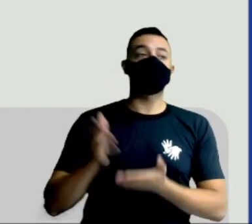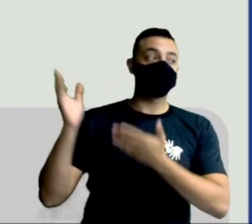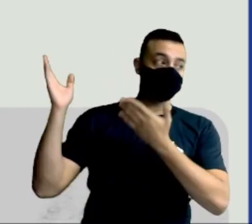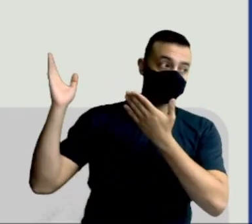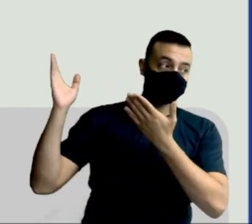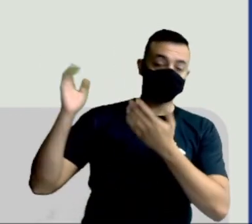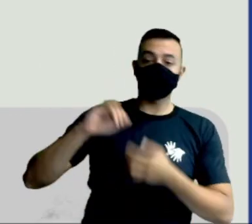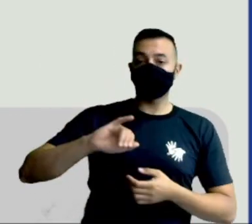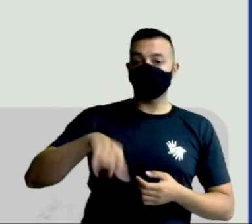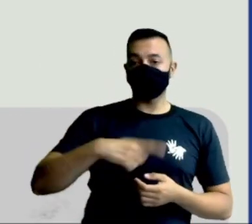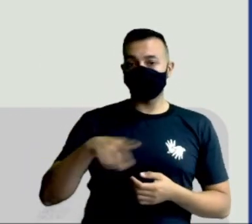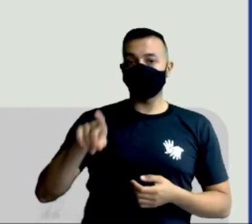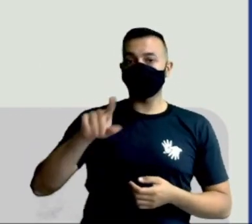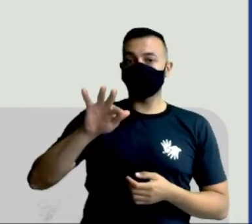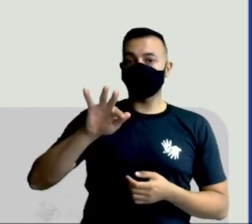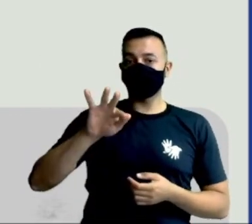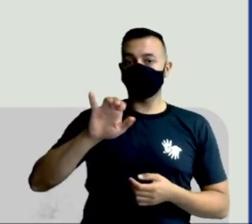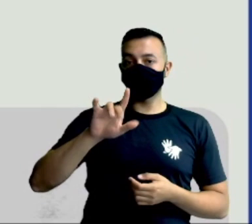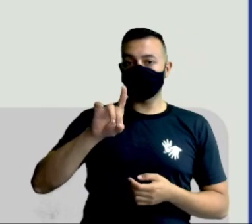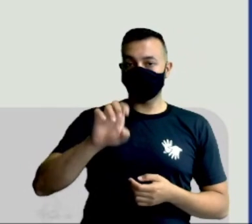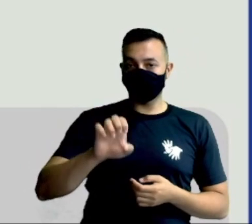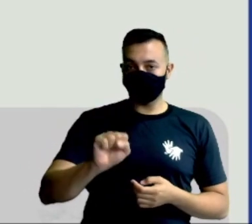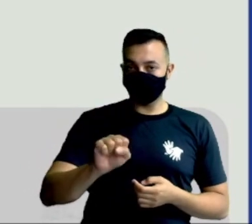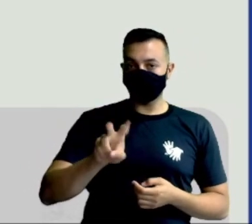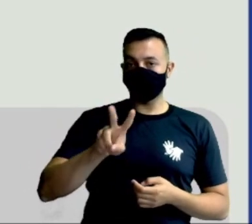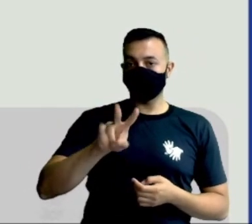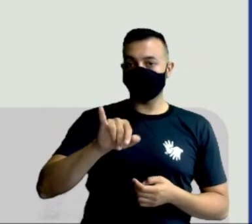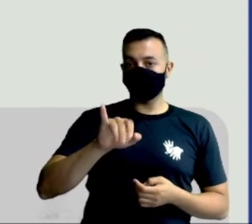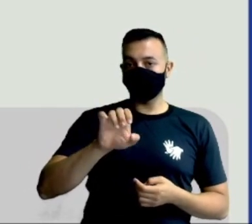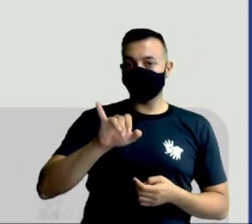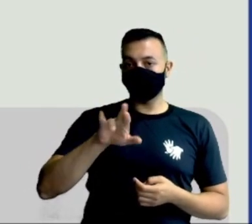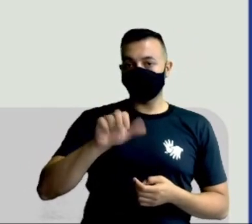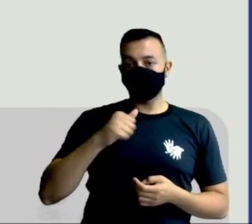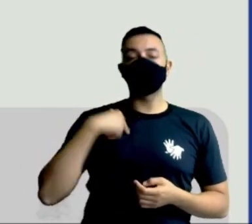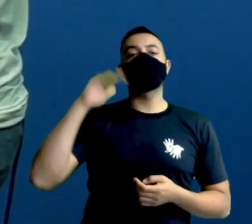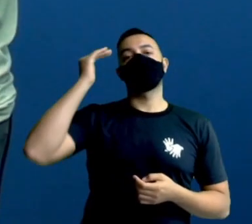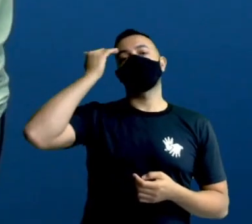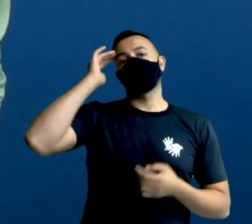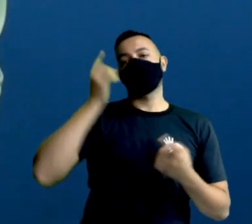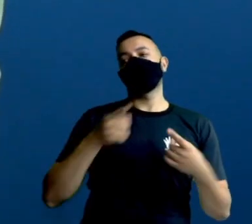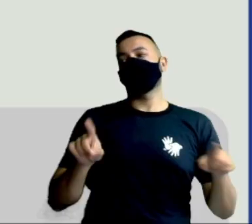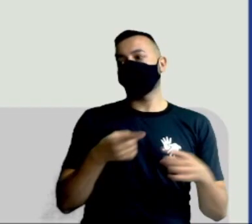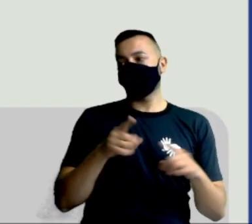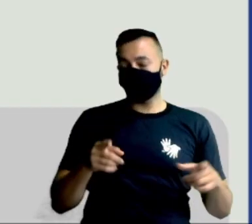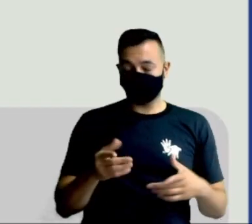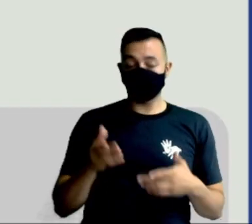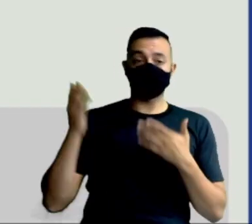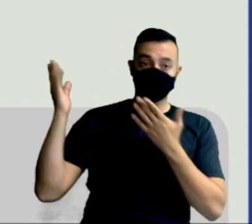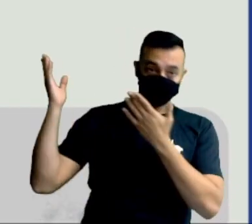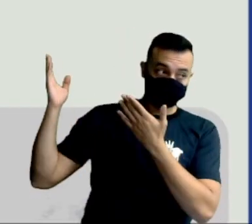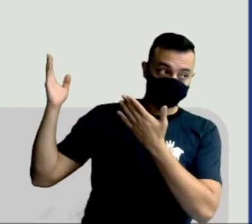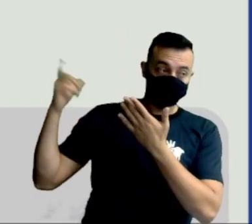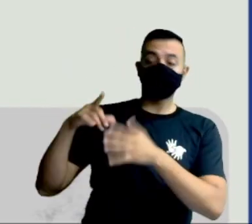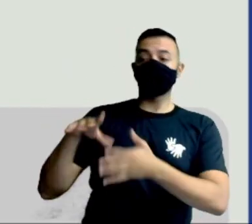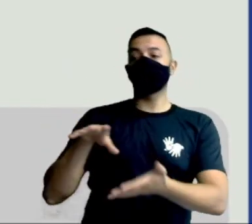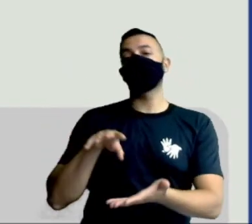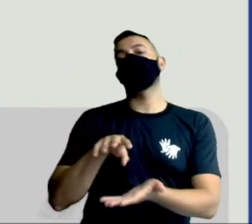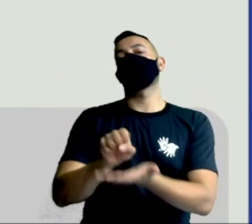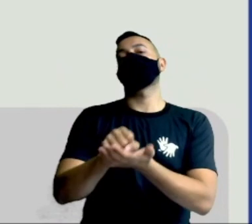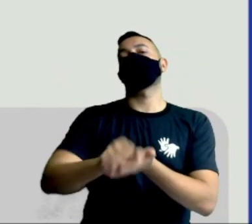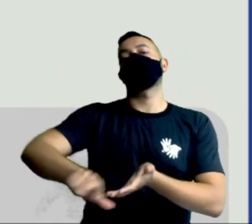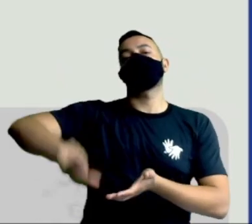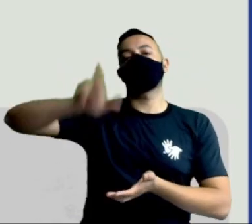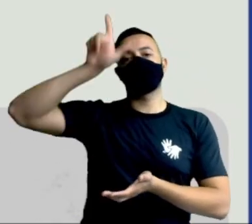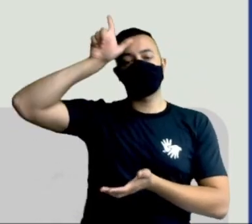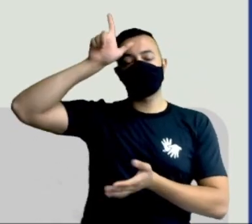ele, João Fernandes Vieira. Eu entendi por que ele está no hino. Veja bem, João Fernandes Vieira assumiu a